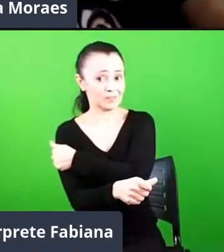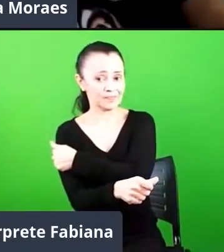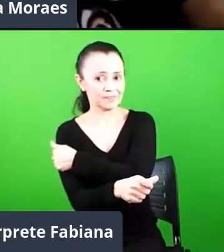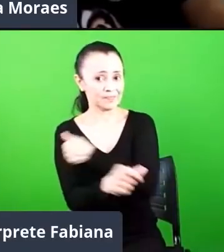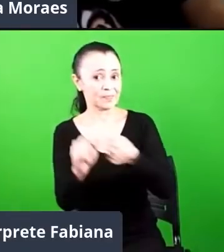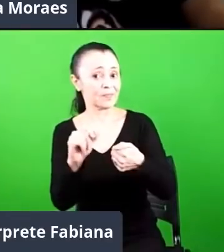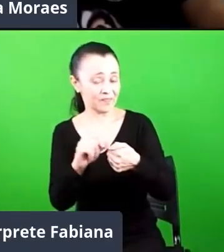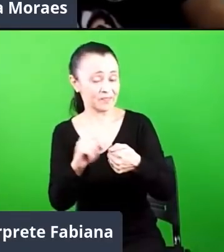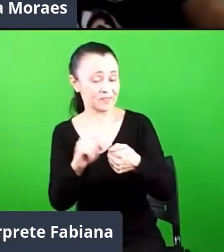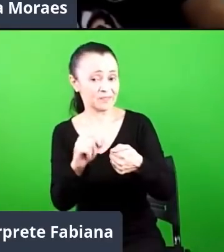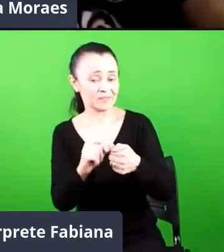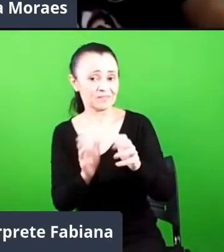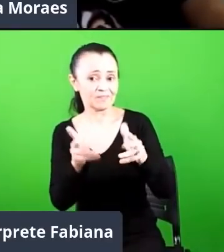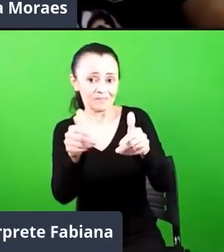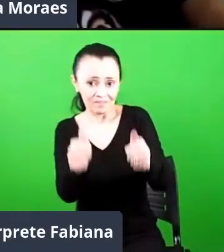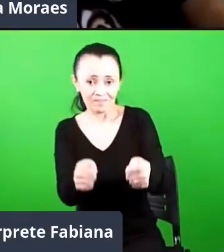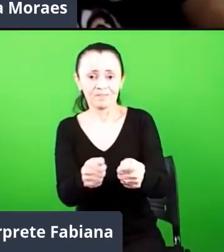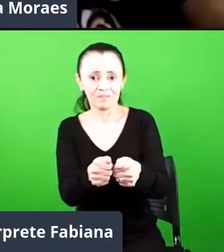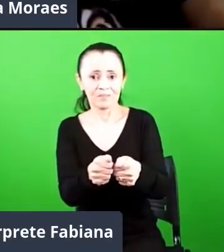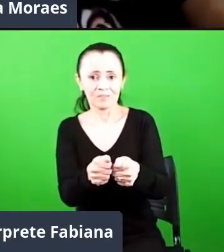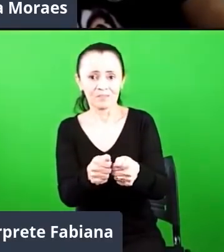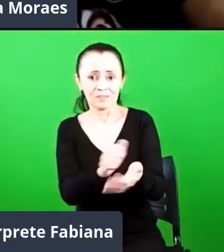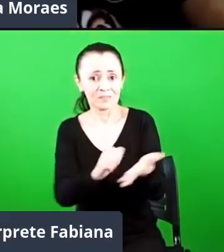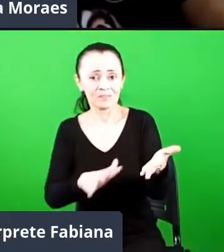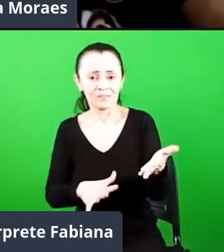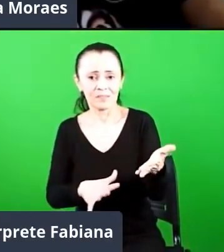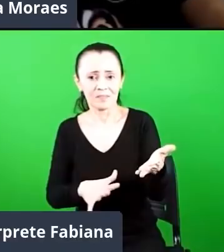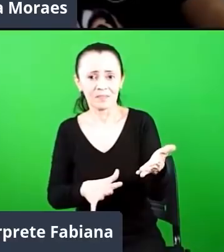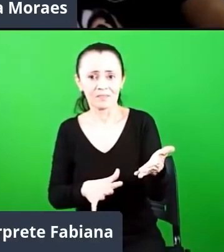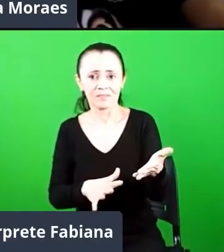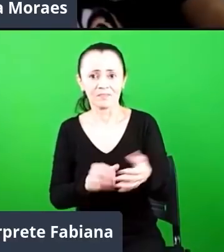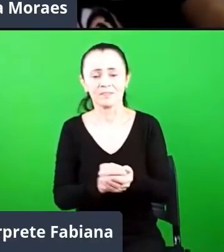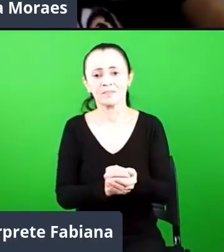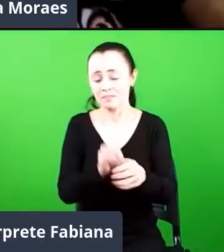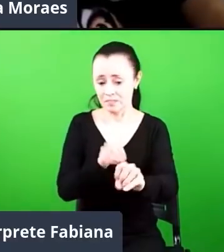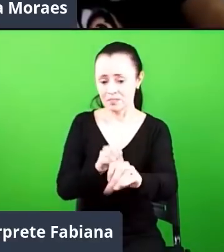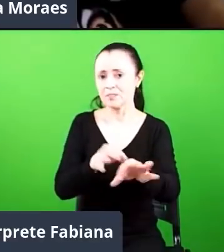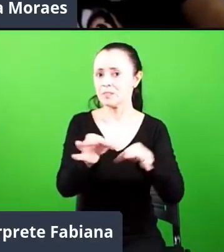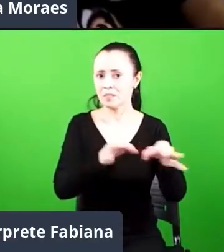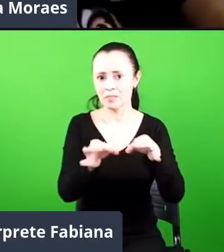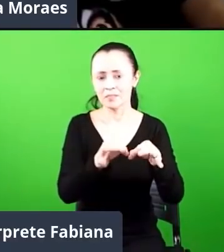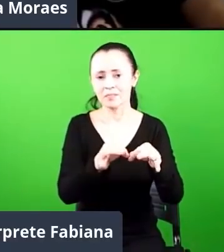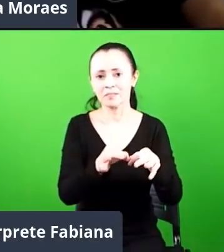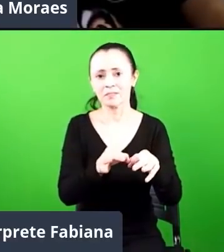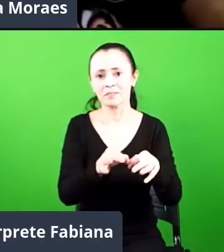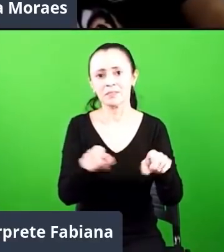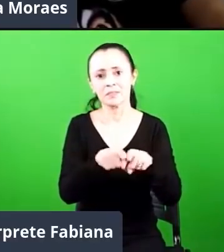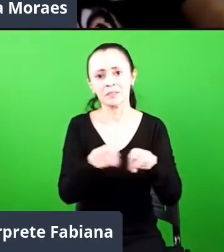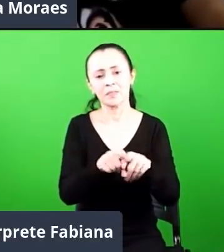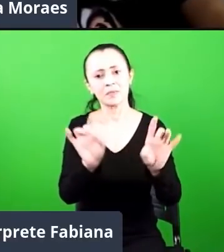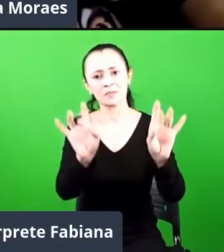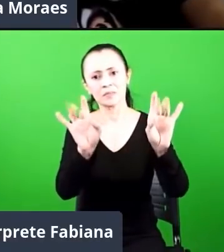ensino programado, né? Porém, nós temos uma questão muito importante a destacar. A carência